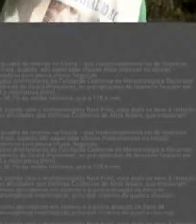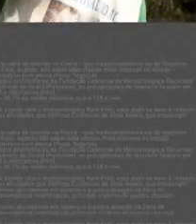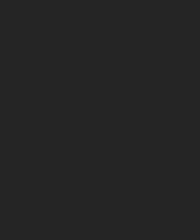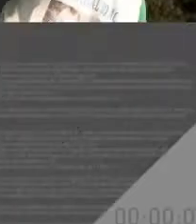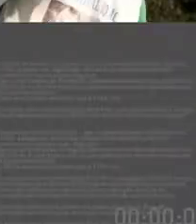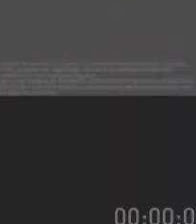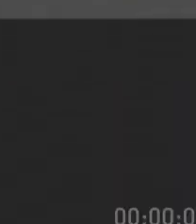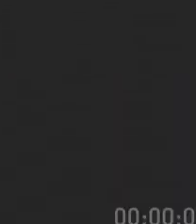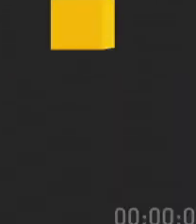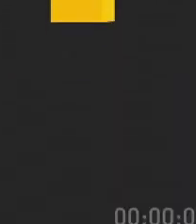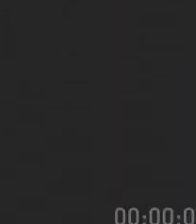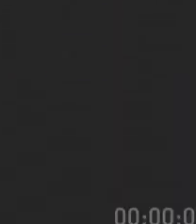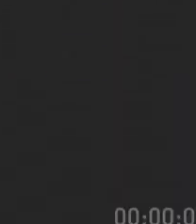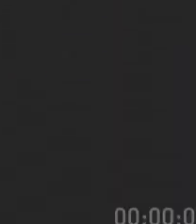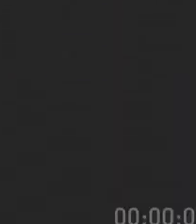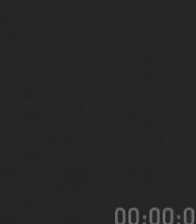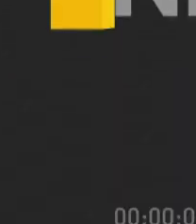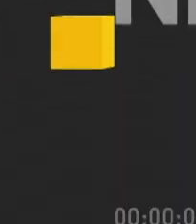ae